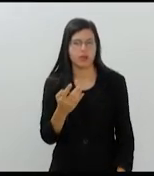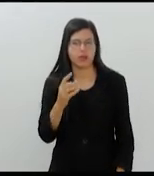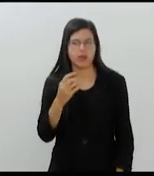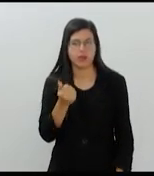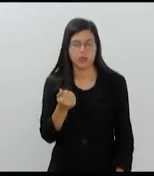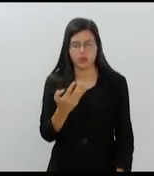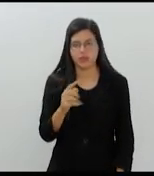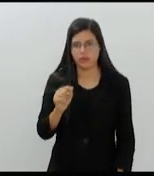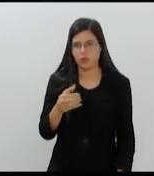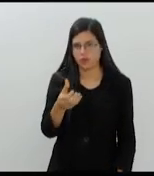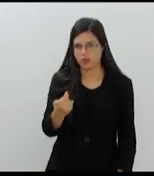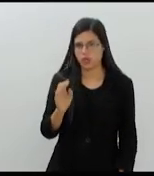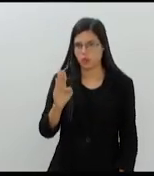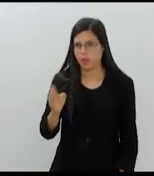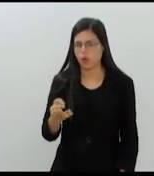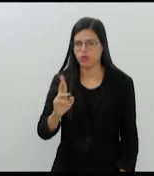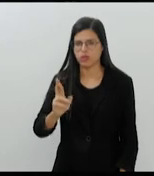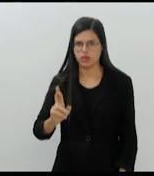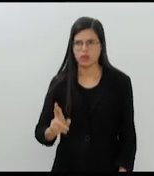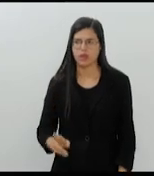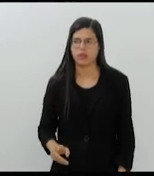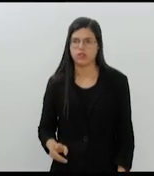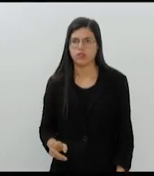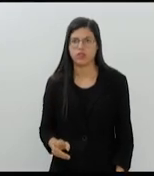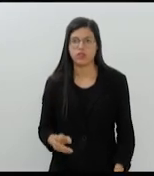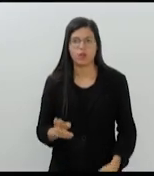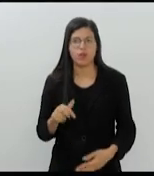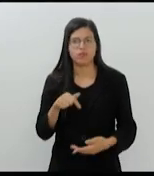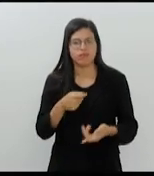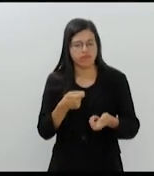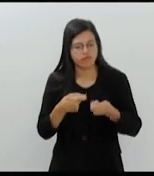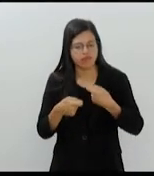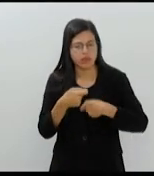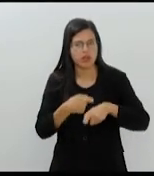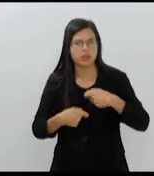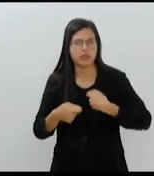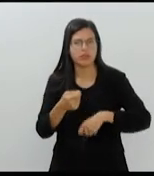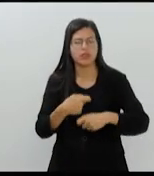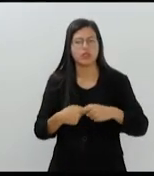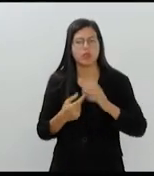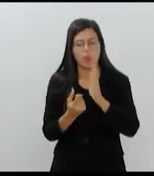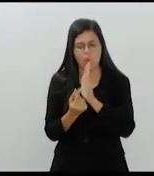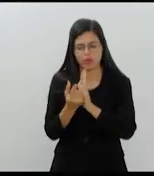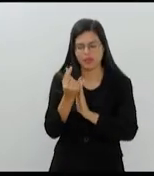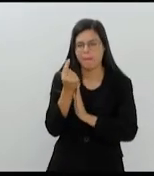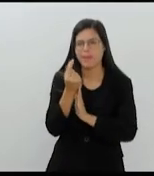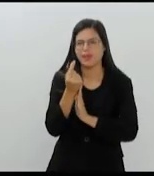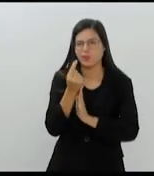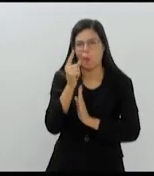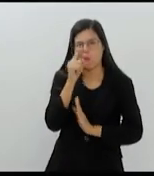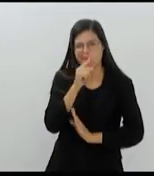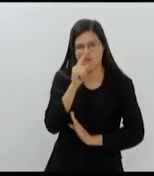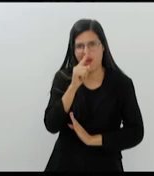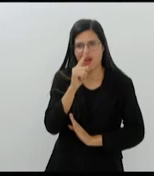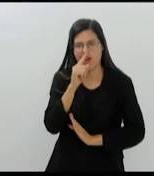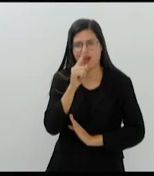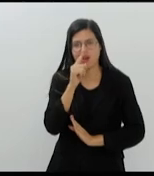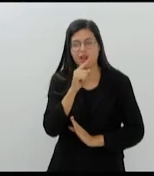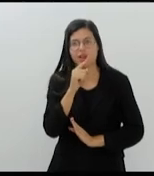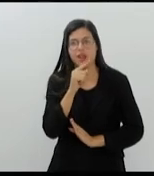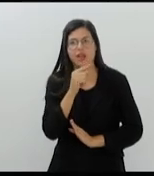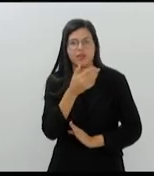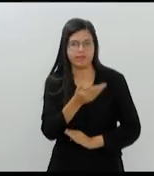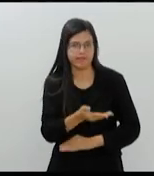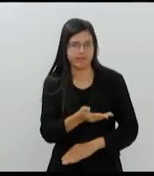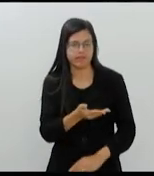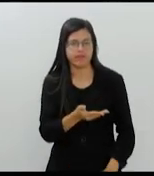14,6 bilhões de reais. Quando se administra um orçamento deficitário, e o senhor,